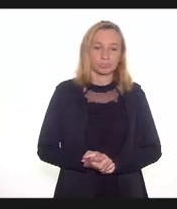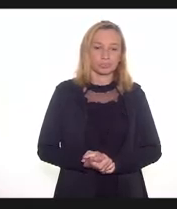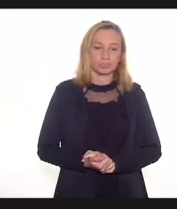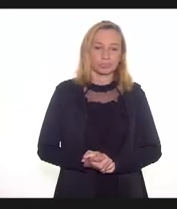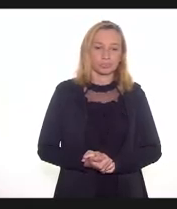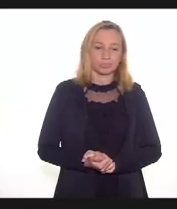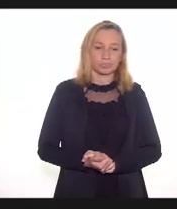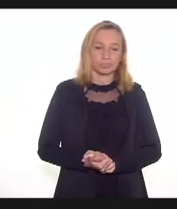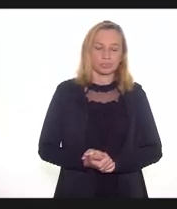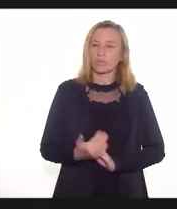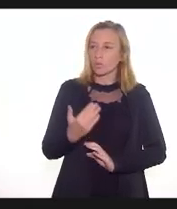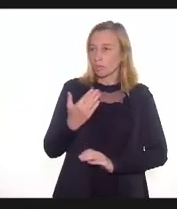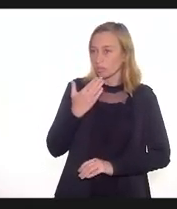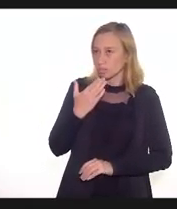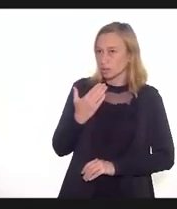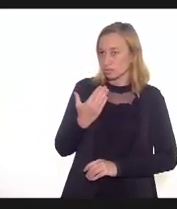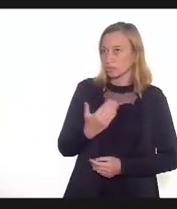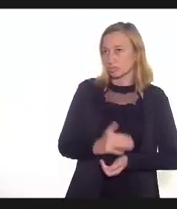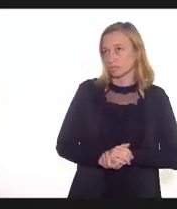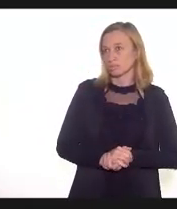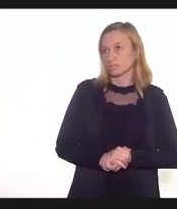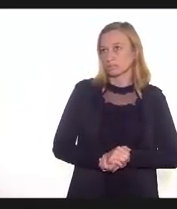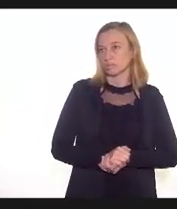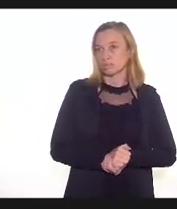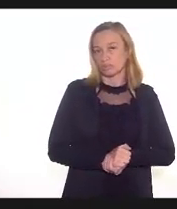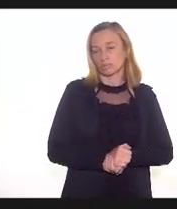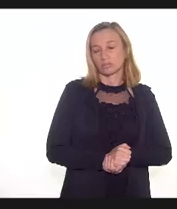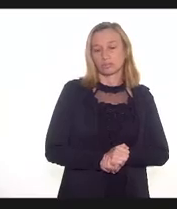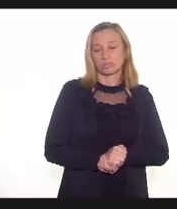Eu só queria fazer uma sugestão.